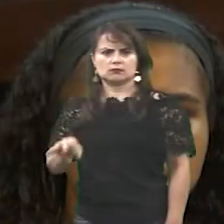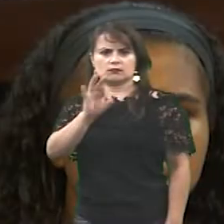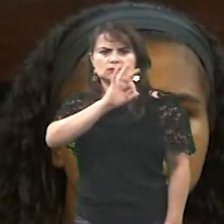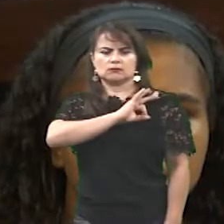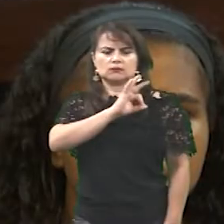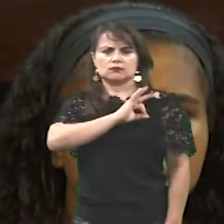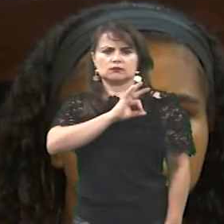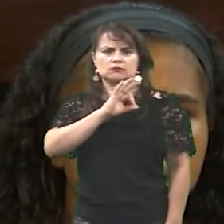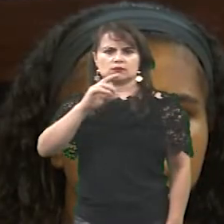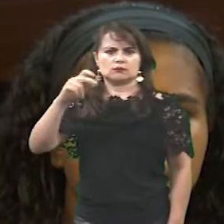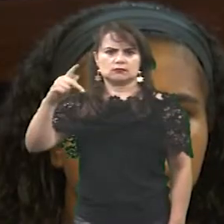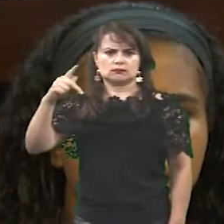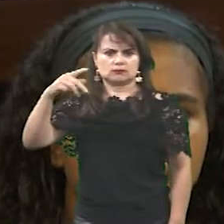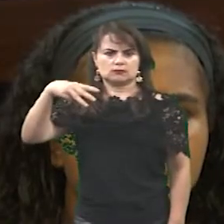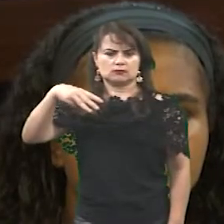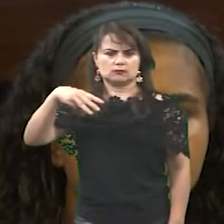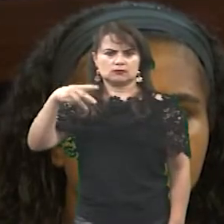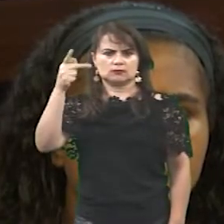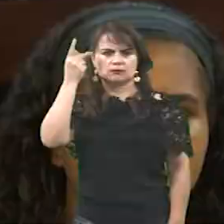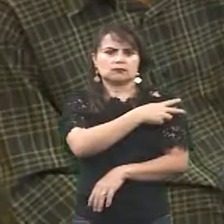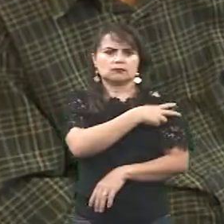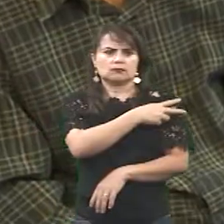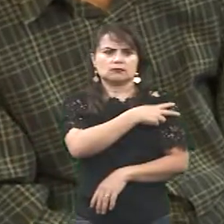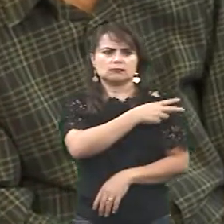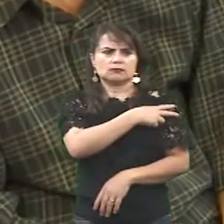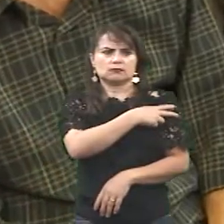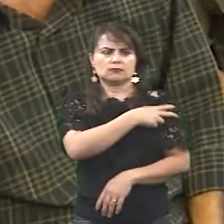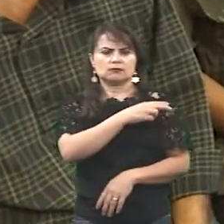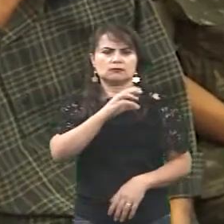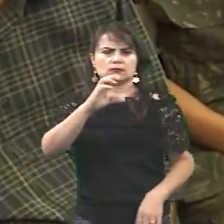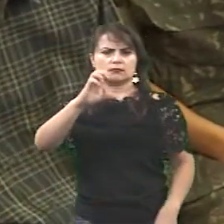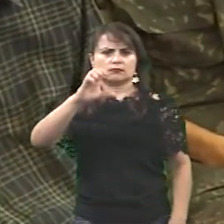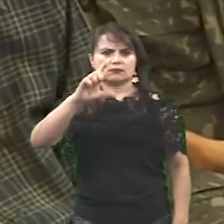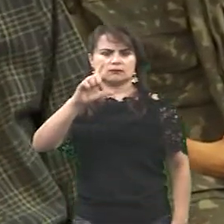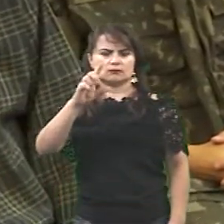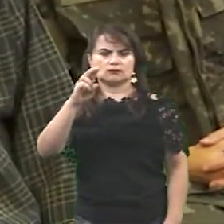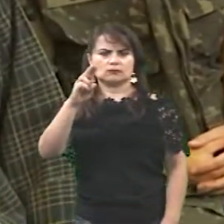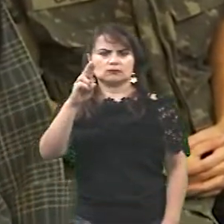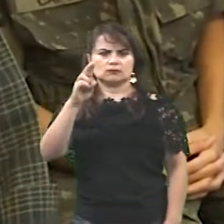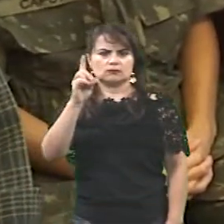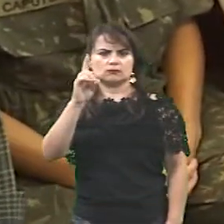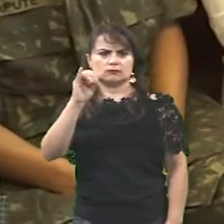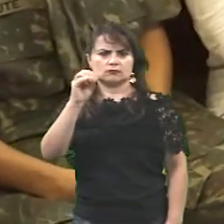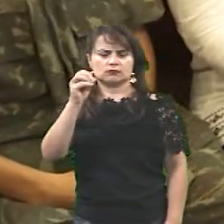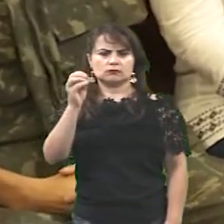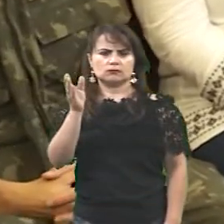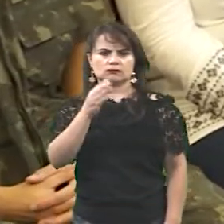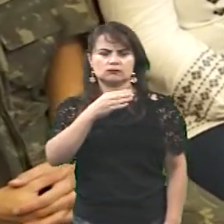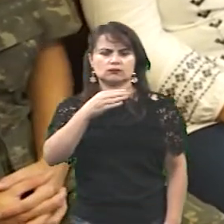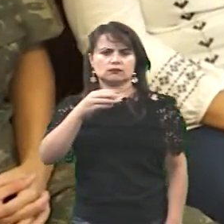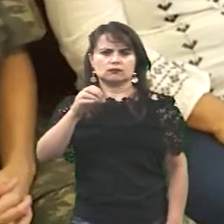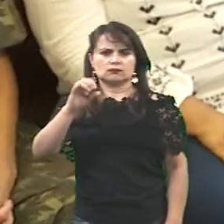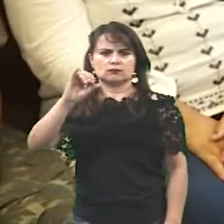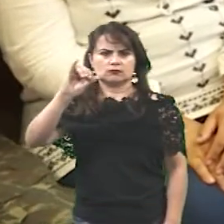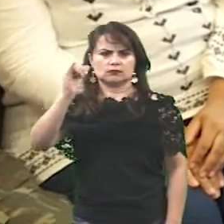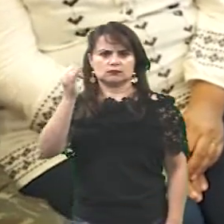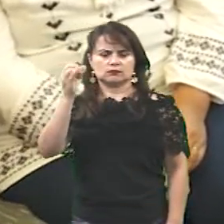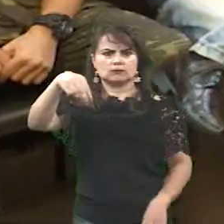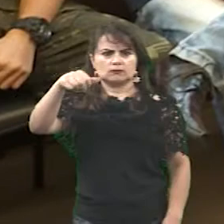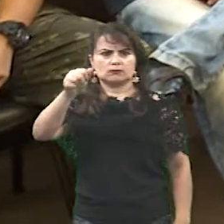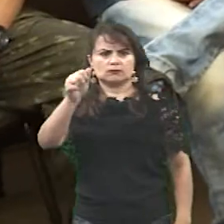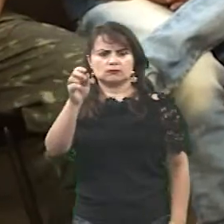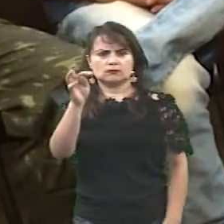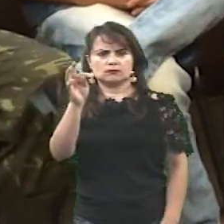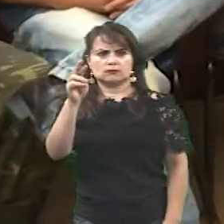Os vereadores da Câmara Municipal de Marília realizaram uma sessão solene de outorga do diploma de atirador do ano de 2018